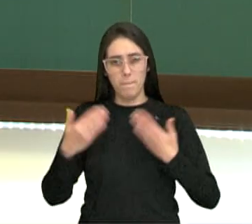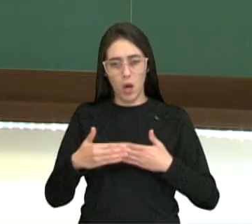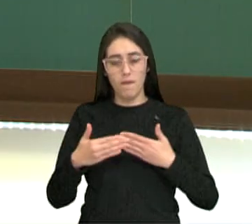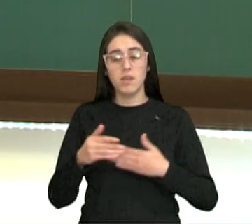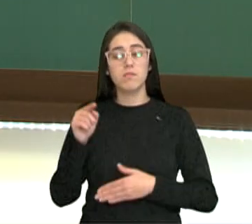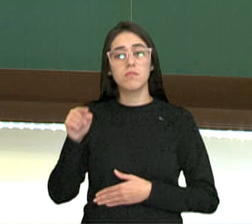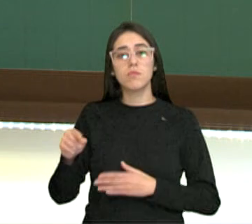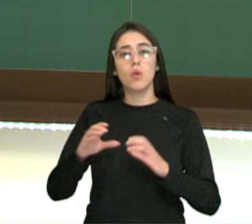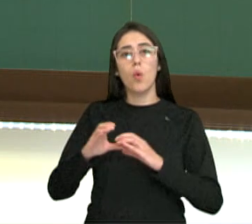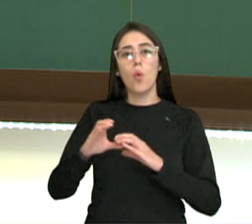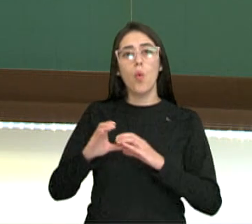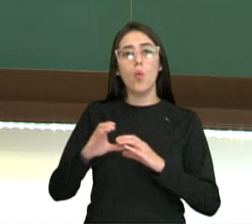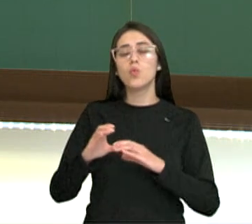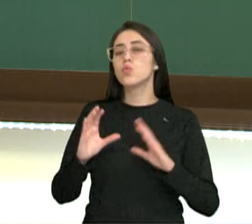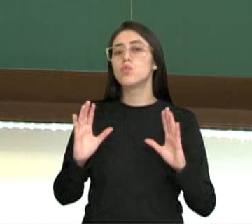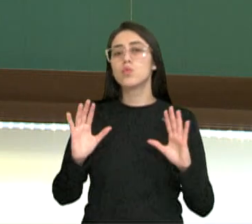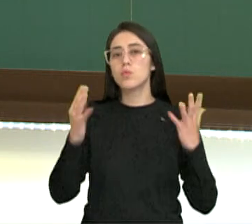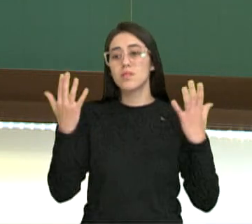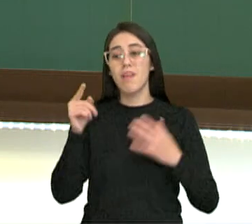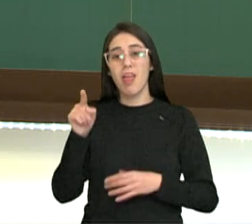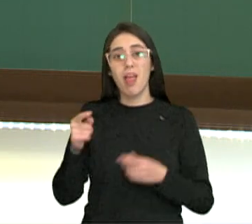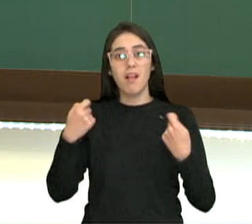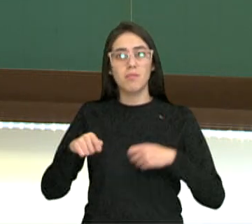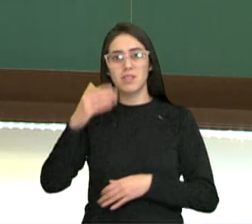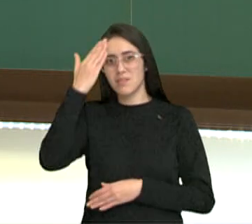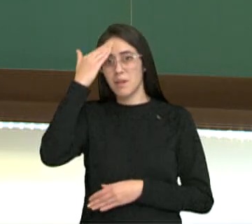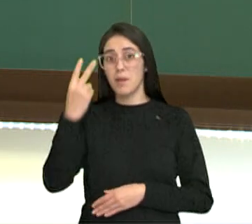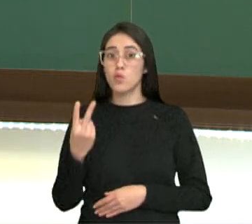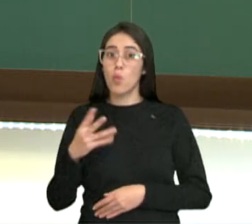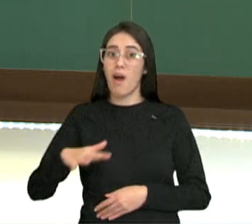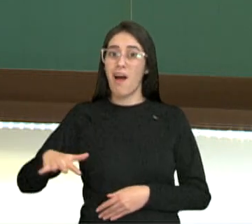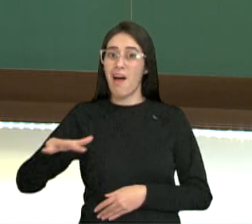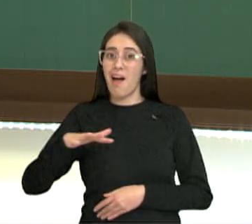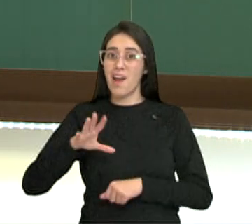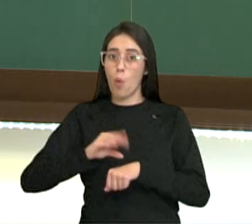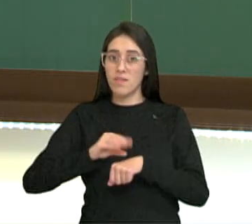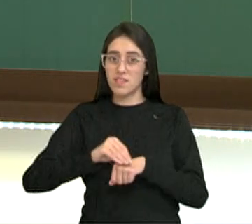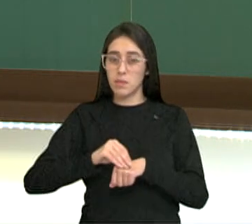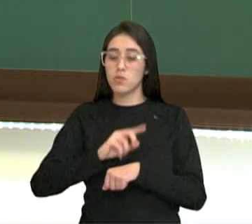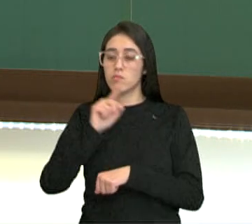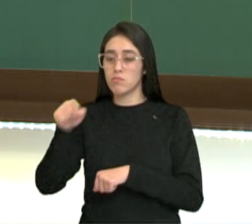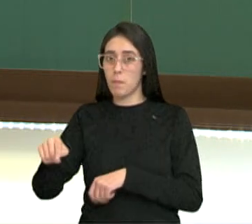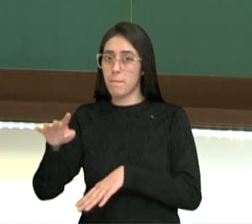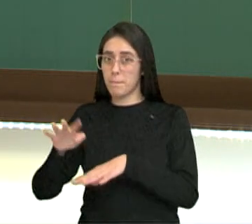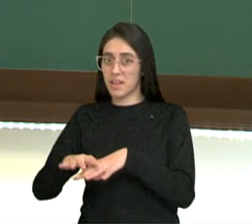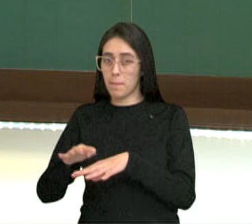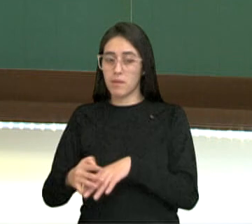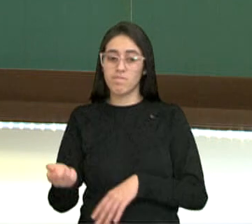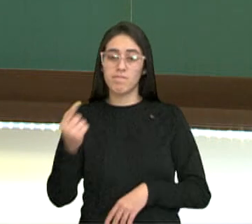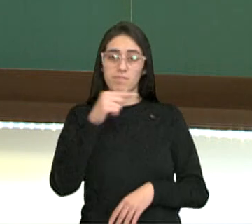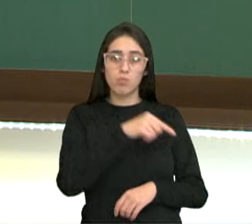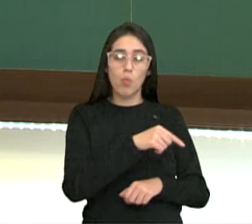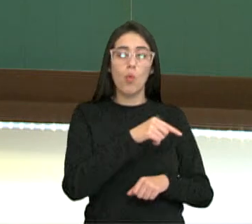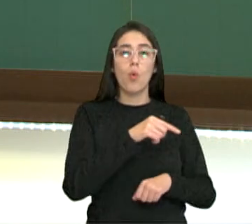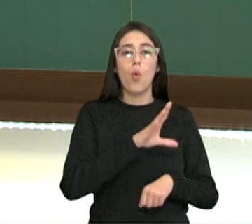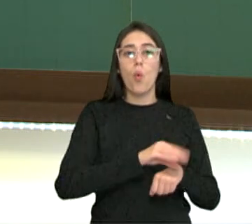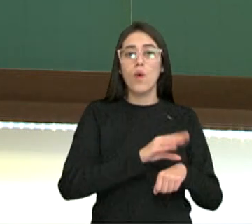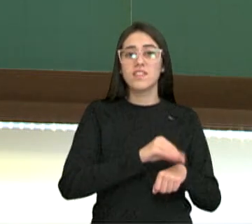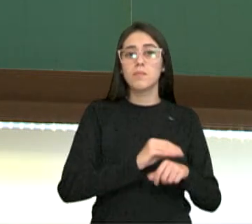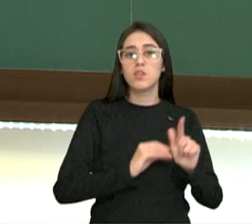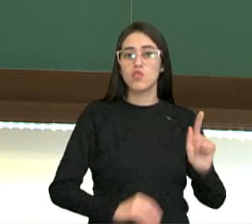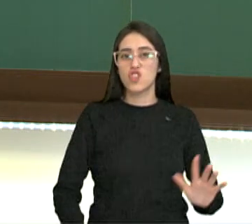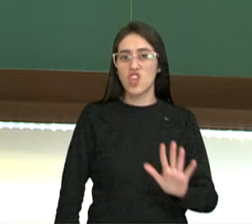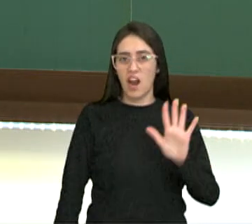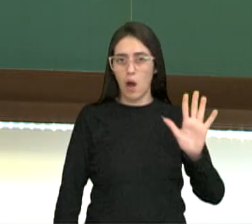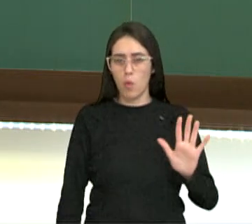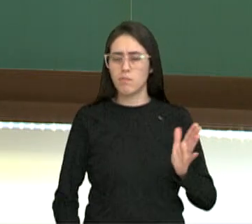nesse concurso ele tinha que saber duas áreas de conhecimento, matemática e conhecimentos gerais.